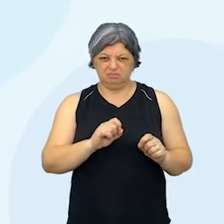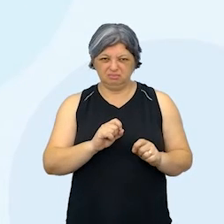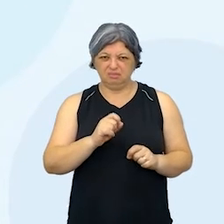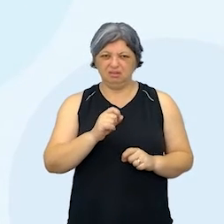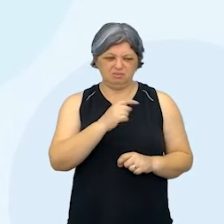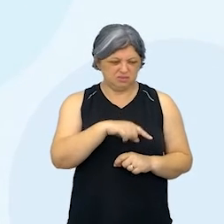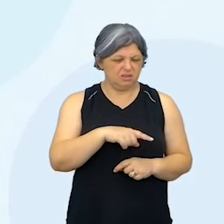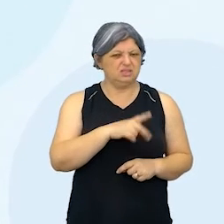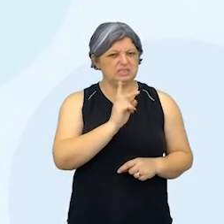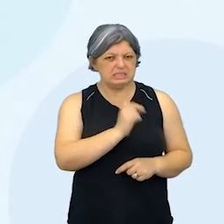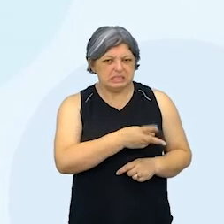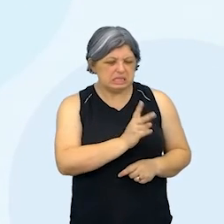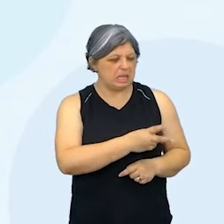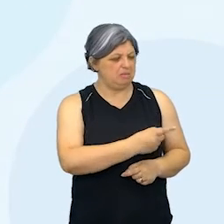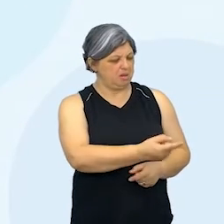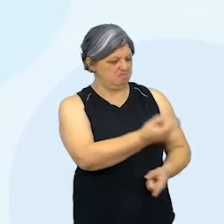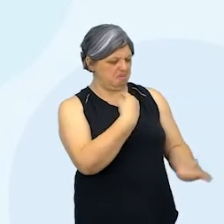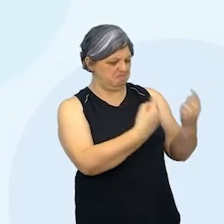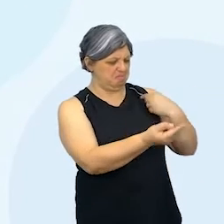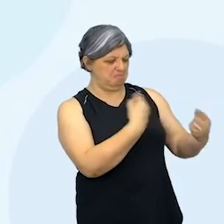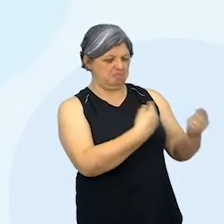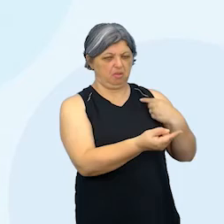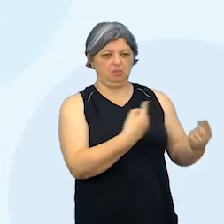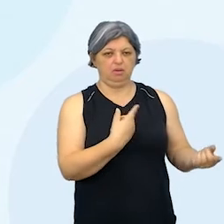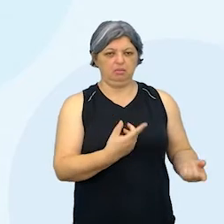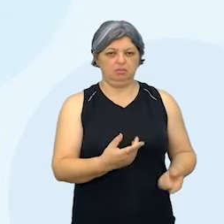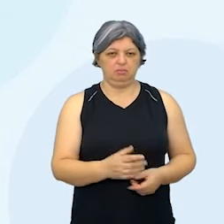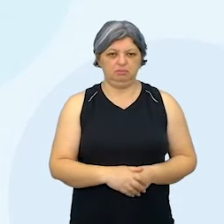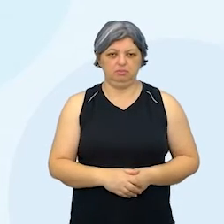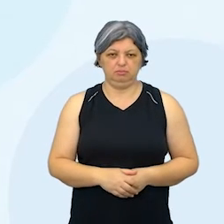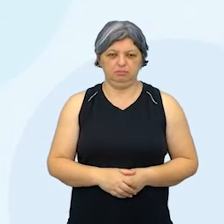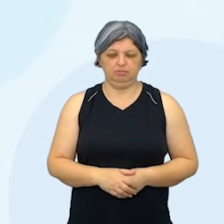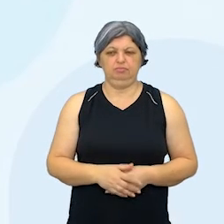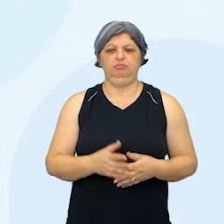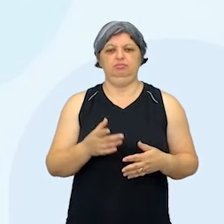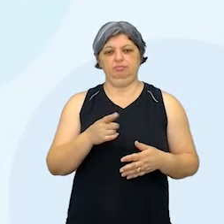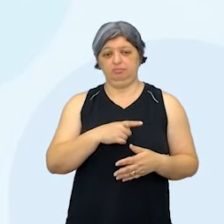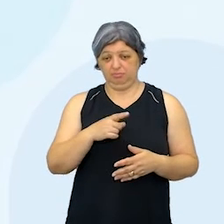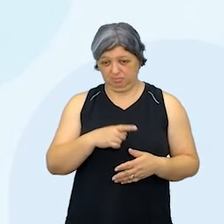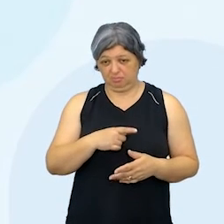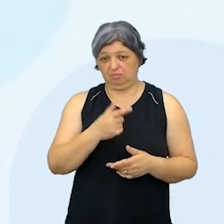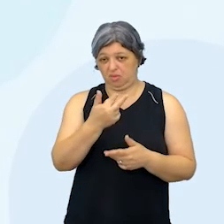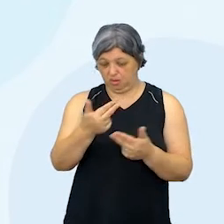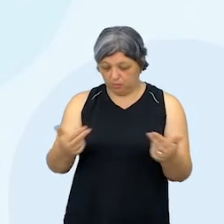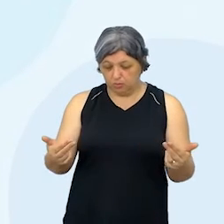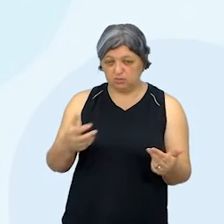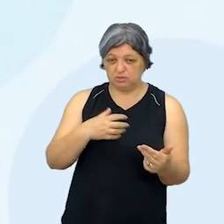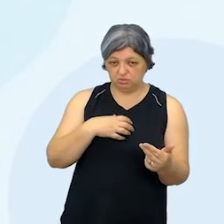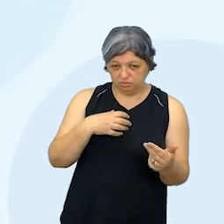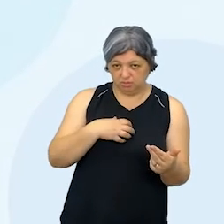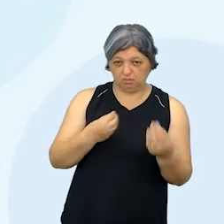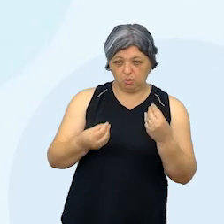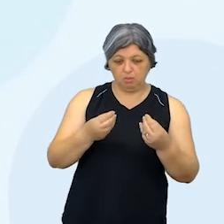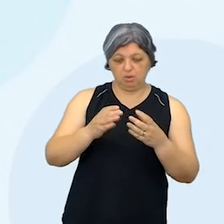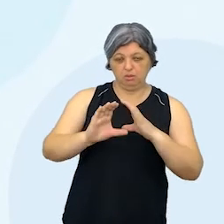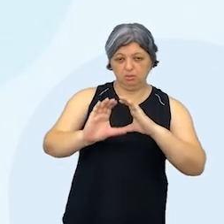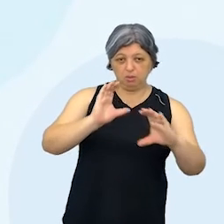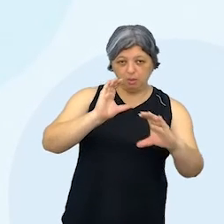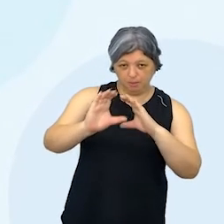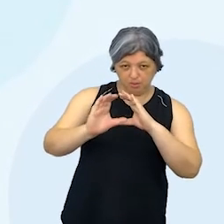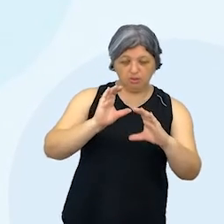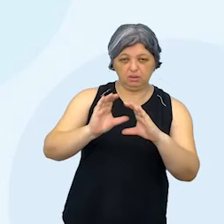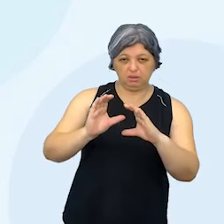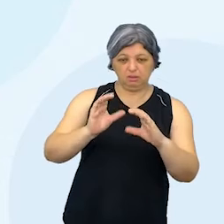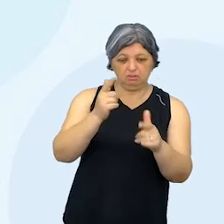sempre mandando em mim, respondeu ele, acusando-a. Existem outras formas de comunicar o